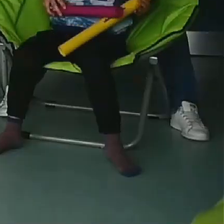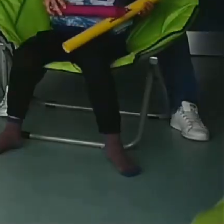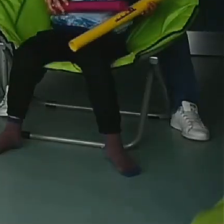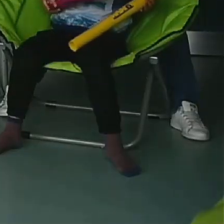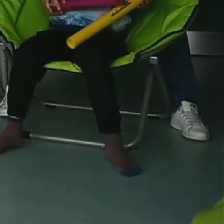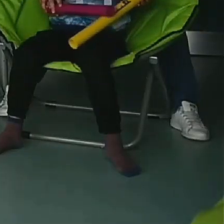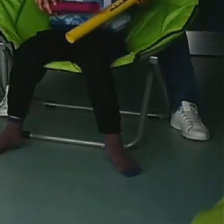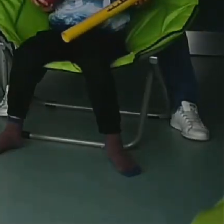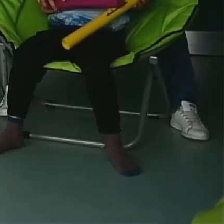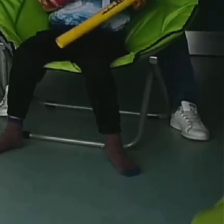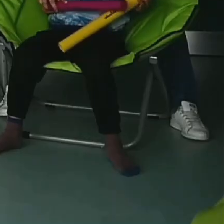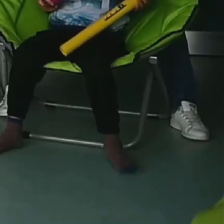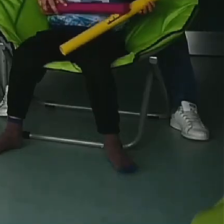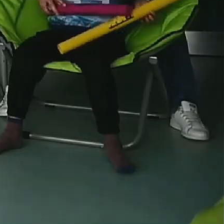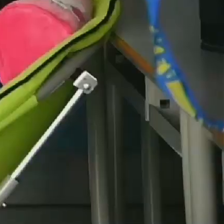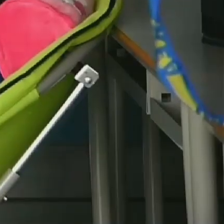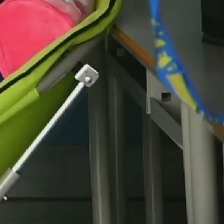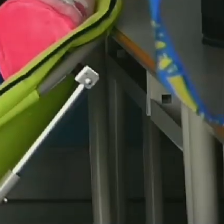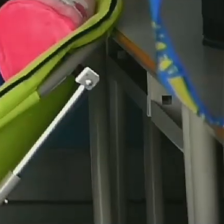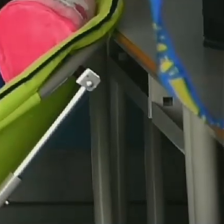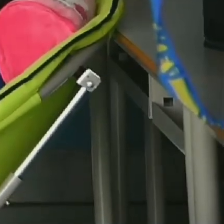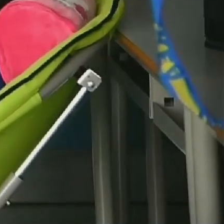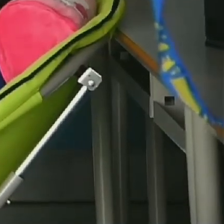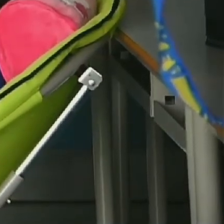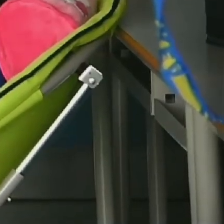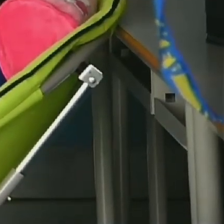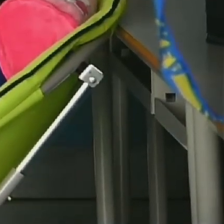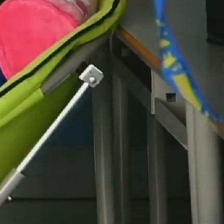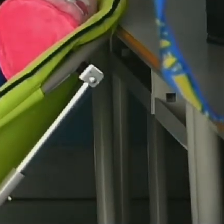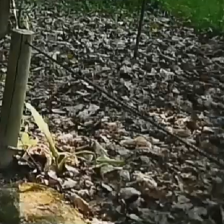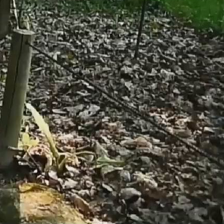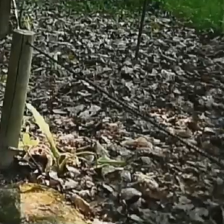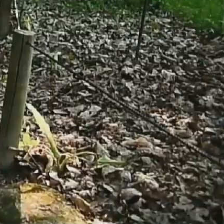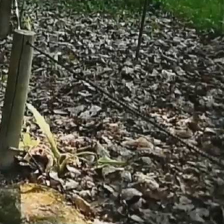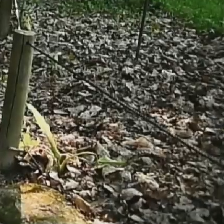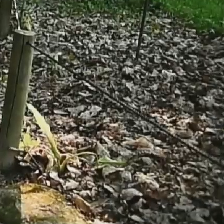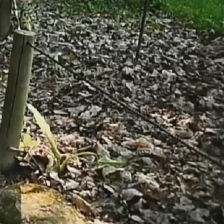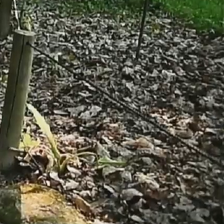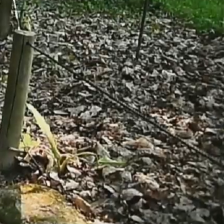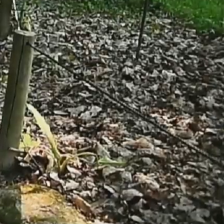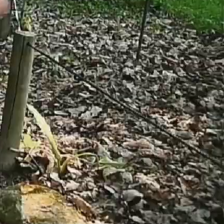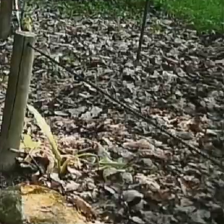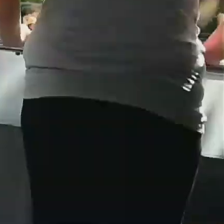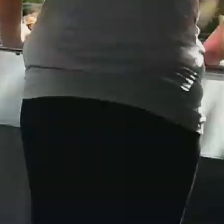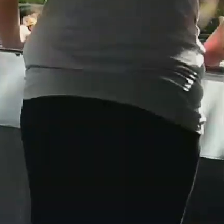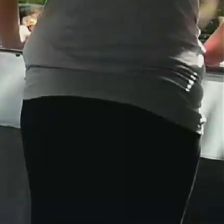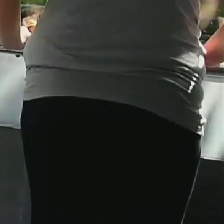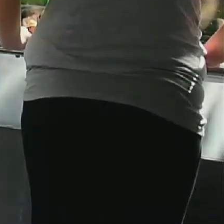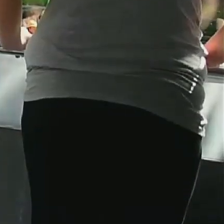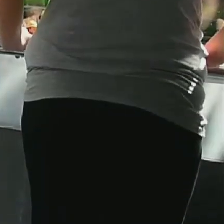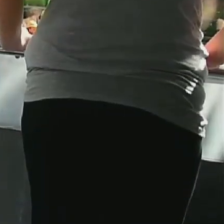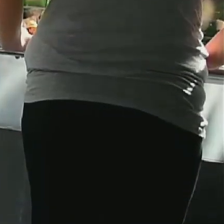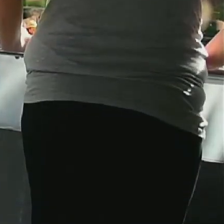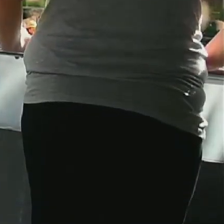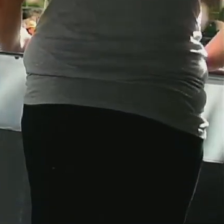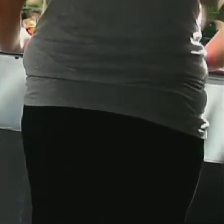Natal, da Páscoa, do Carnaval e até nas férias escolares. Portanto, apostar na diferença também é uma forma de reduzir as desigualdades